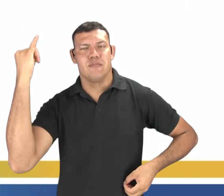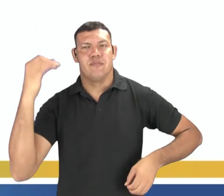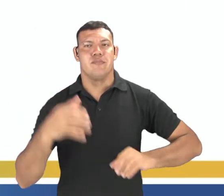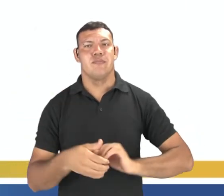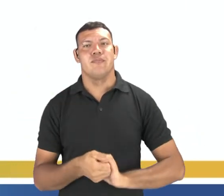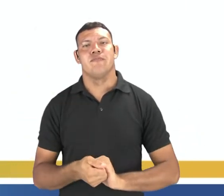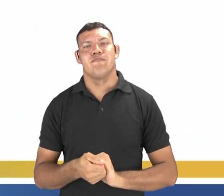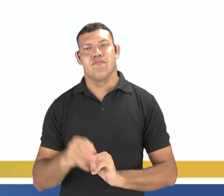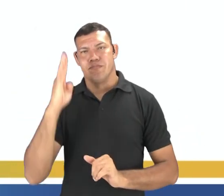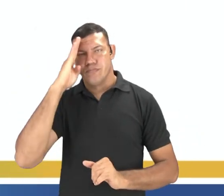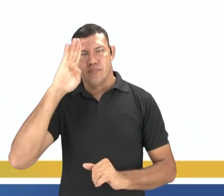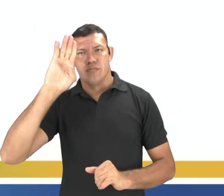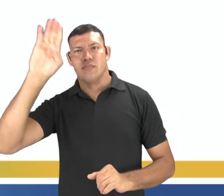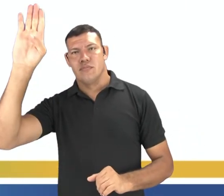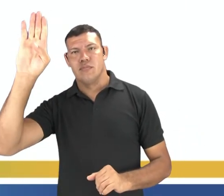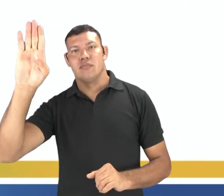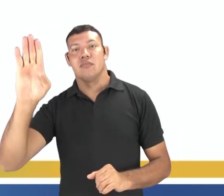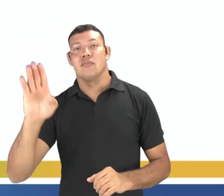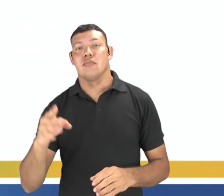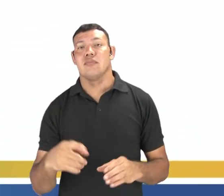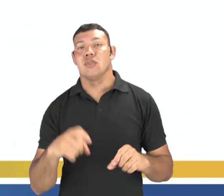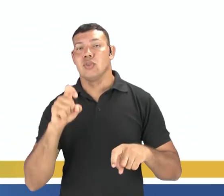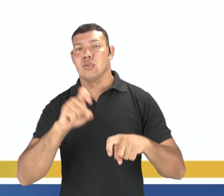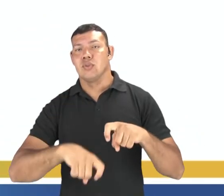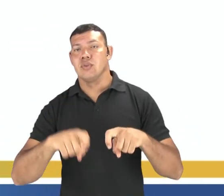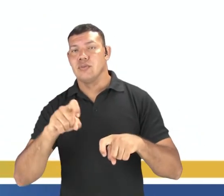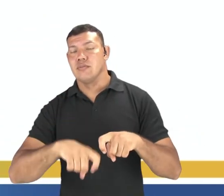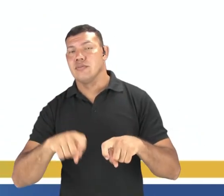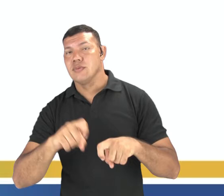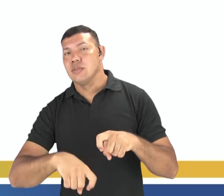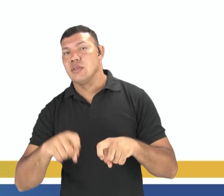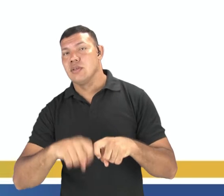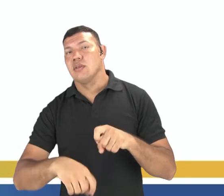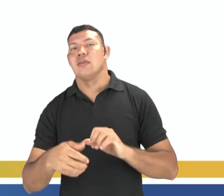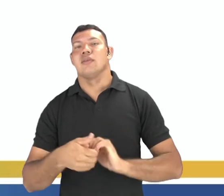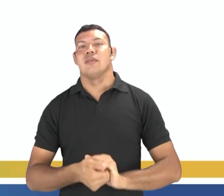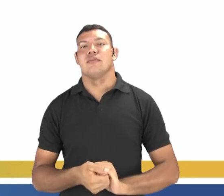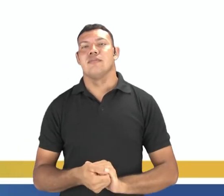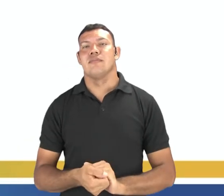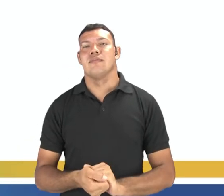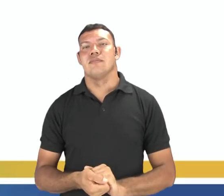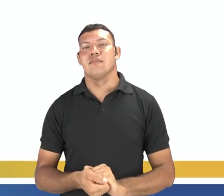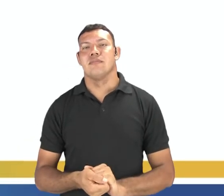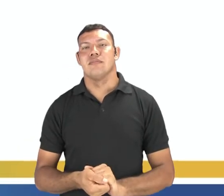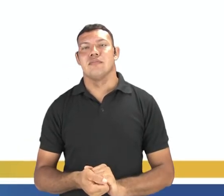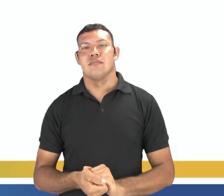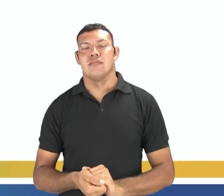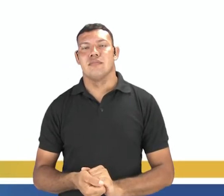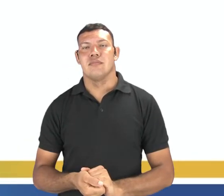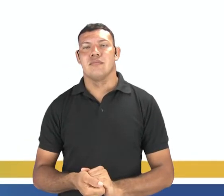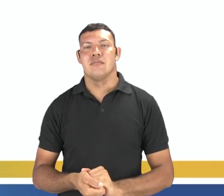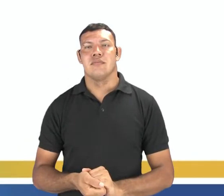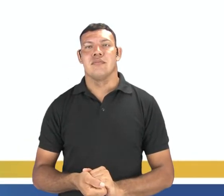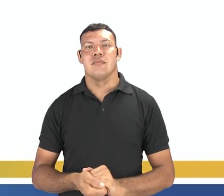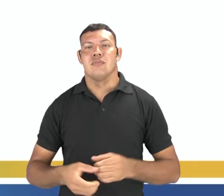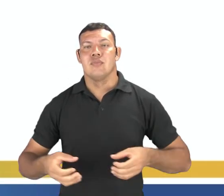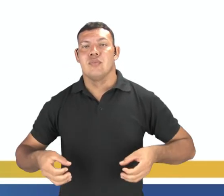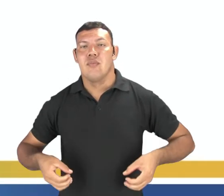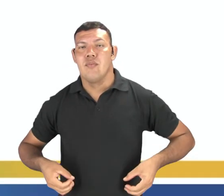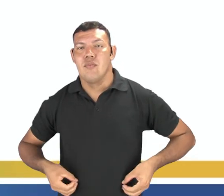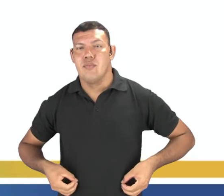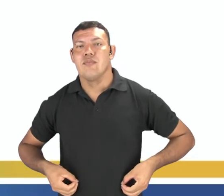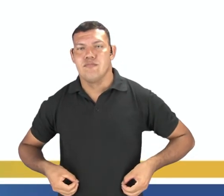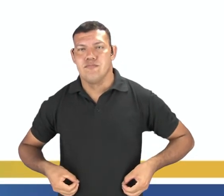um dos principais na hora da reprodução, na reprodução sexual. Os ovários, eles